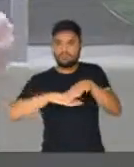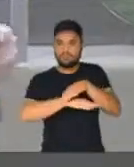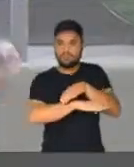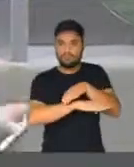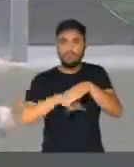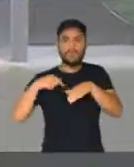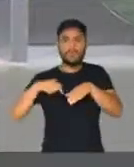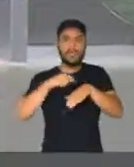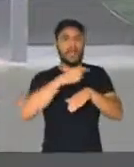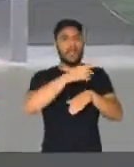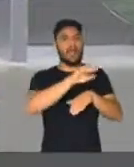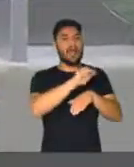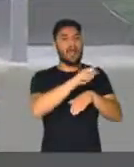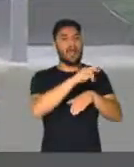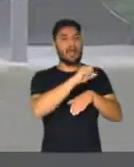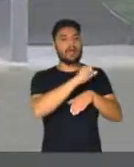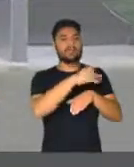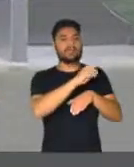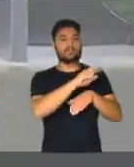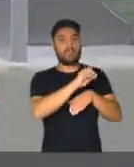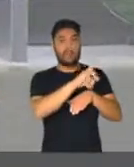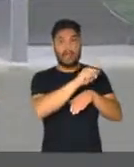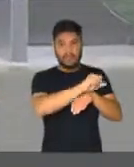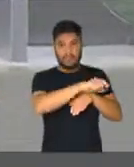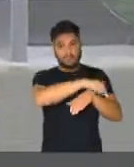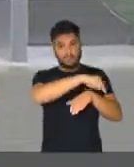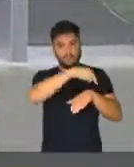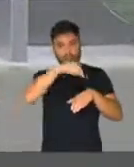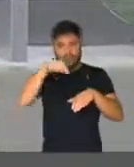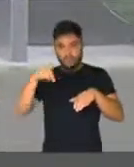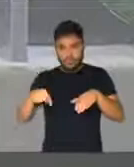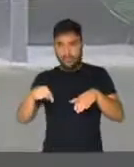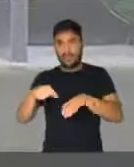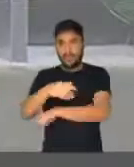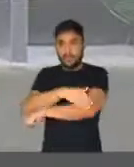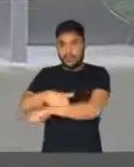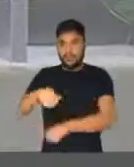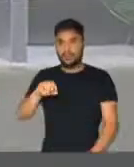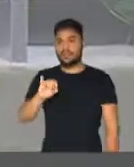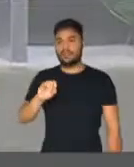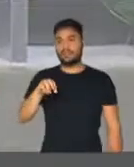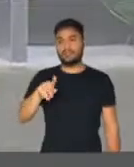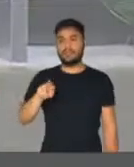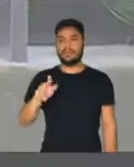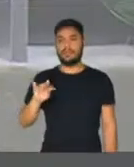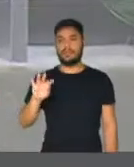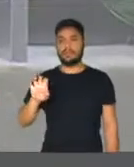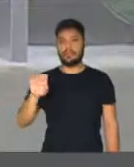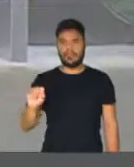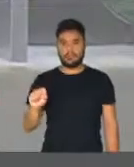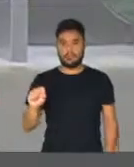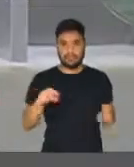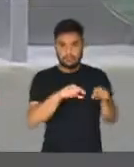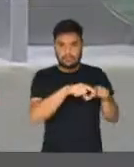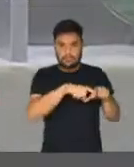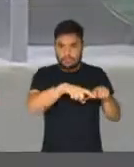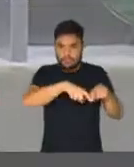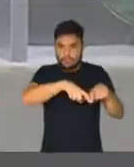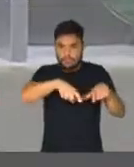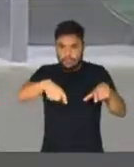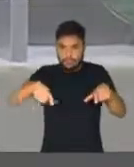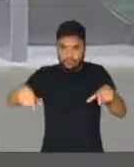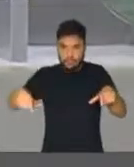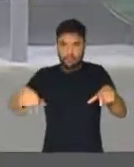Águas Espraiadas até a Estrada Imigrantes. E o que fez